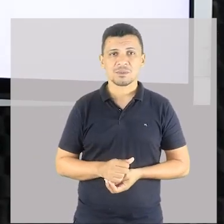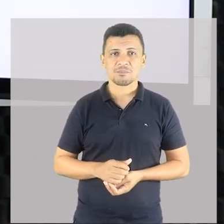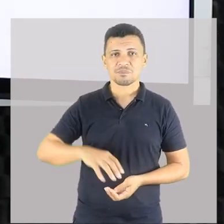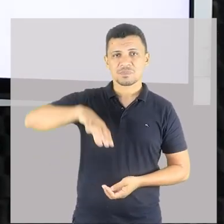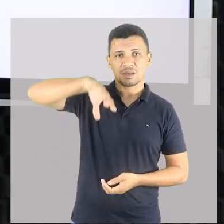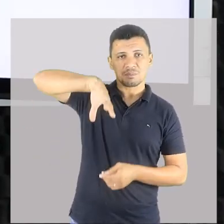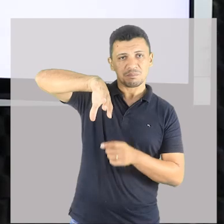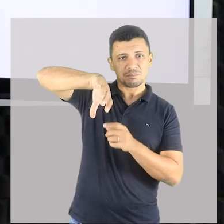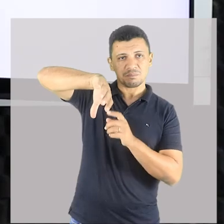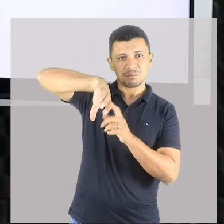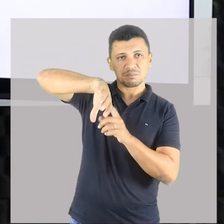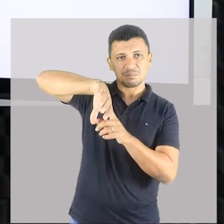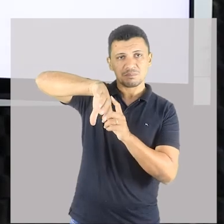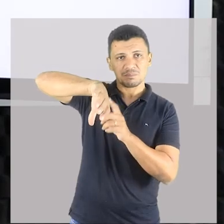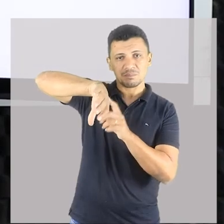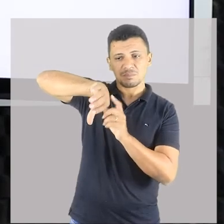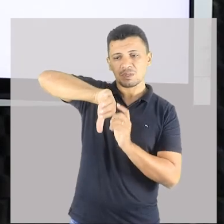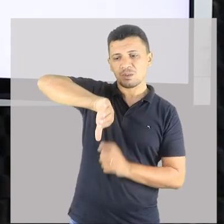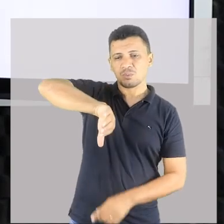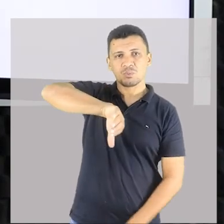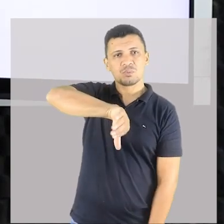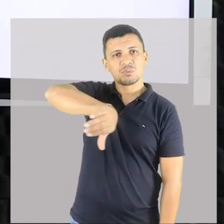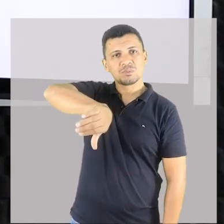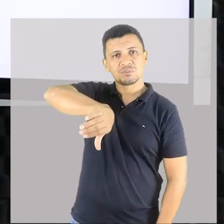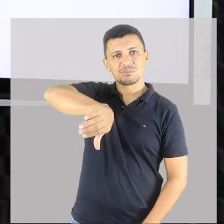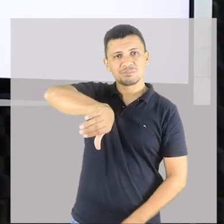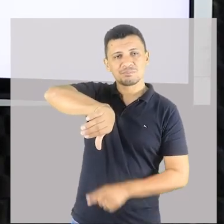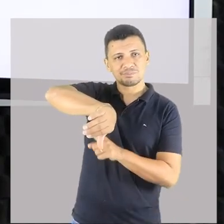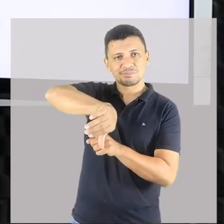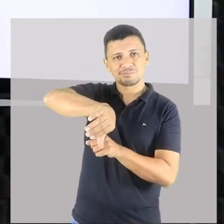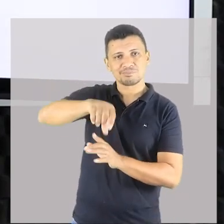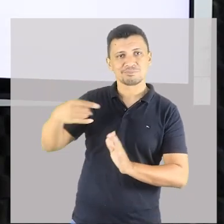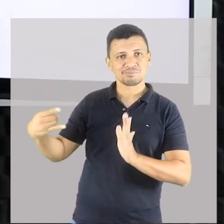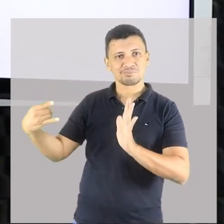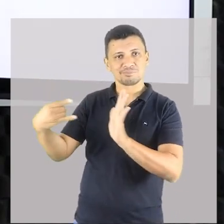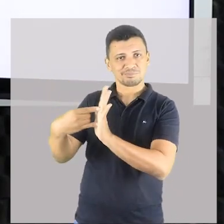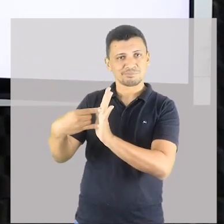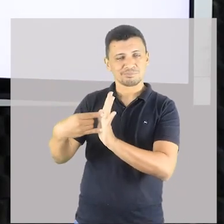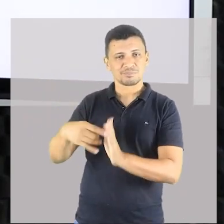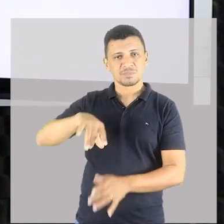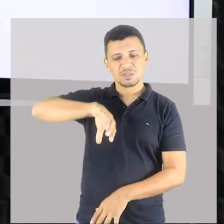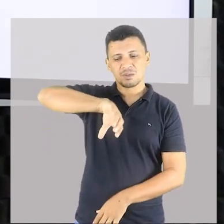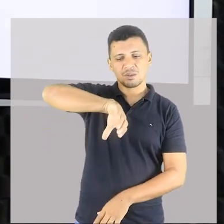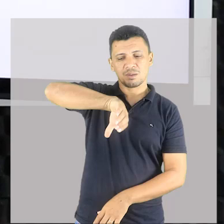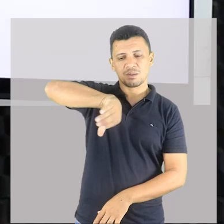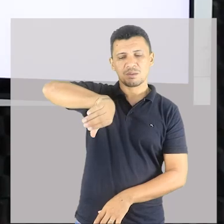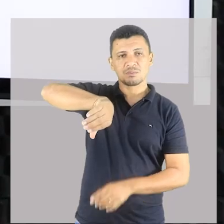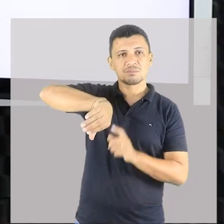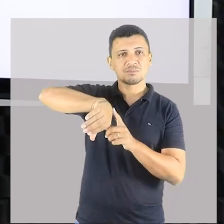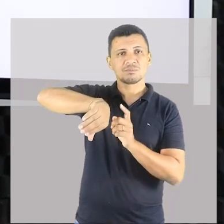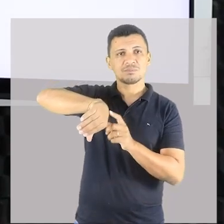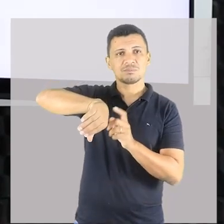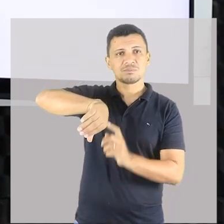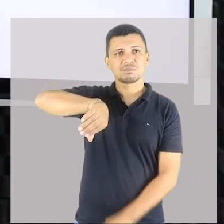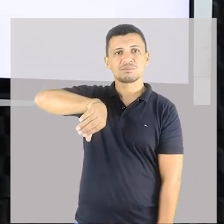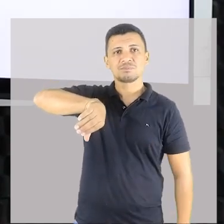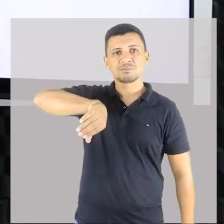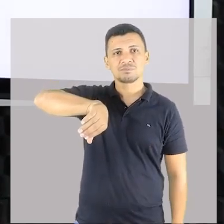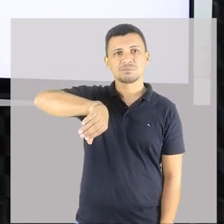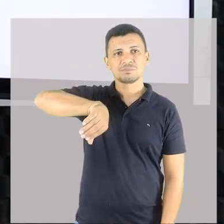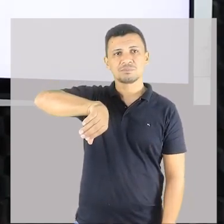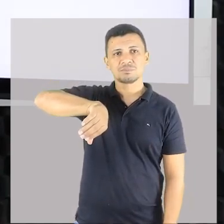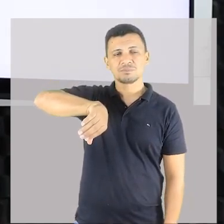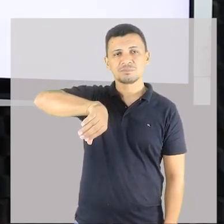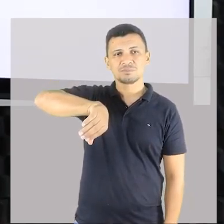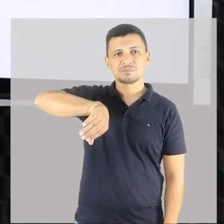da corrente aqui, ó, e minha mão vai entrar no ímã. Regra da mão direita, polegar no sentido da corrente, a mão, ó, entra no